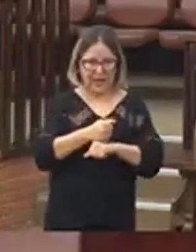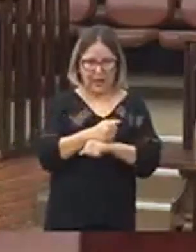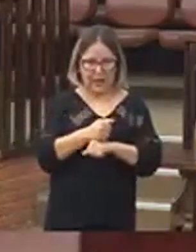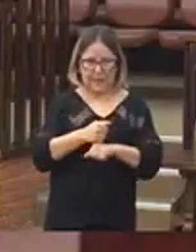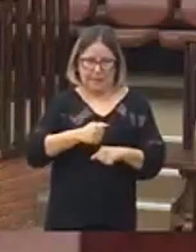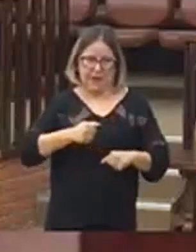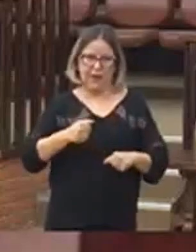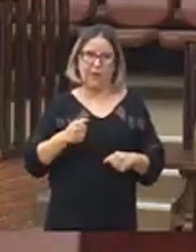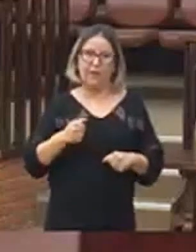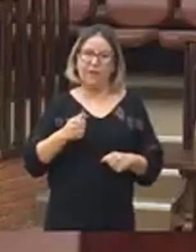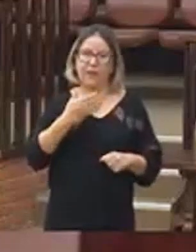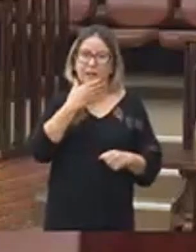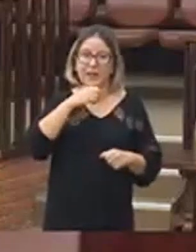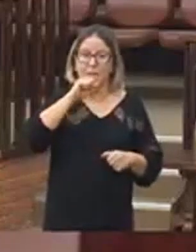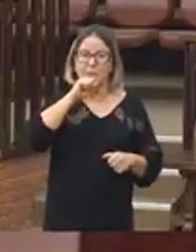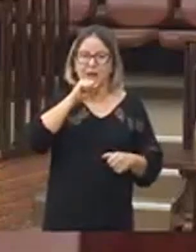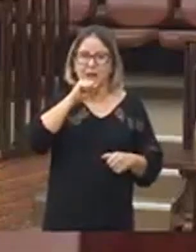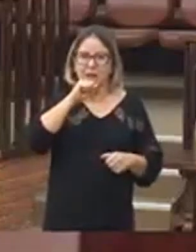isso era impossível.